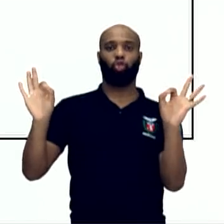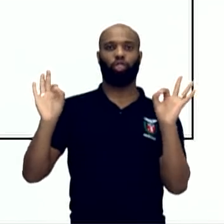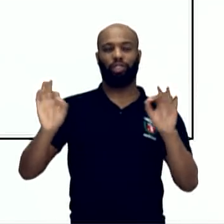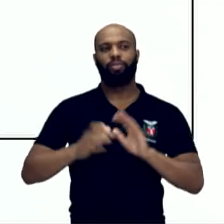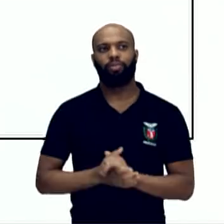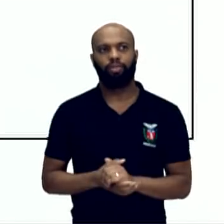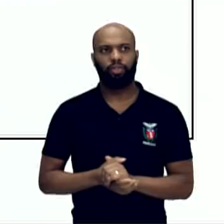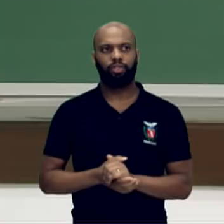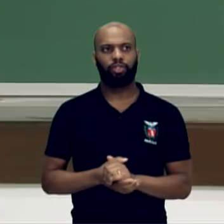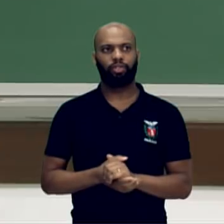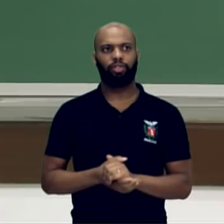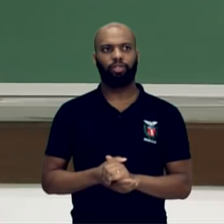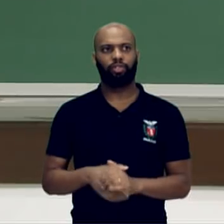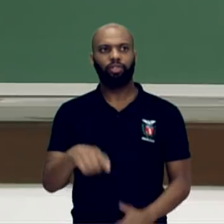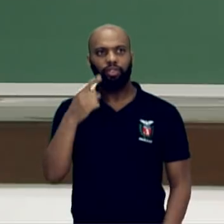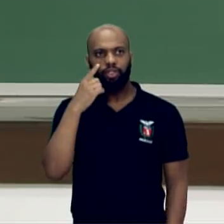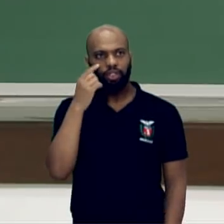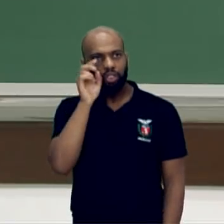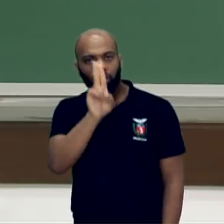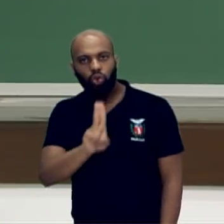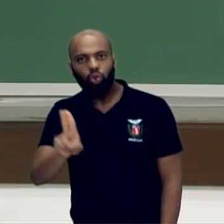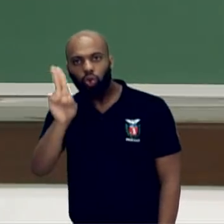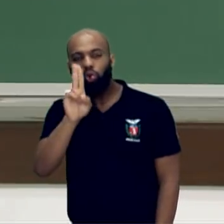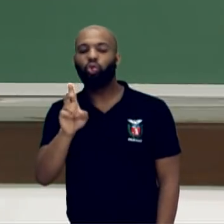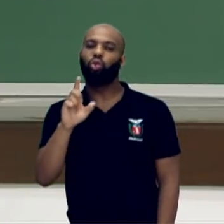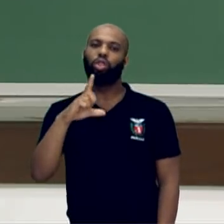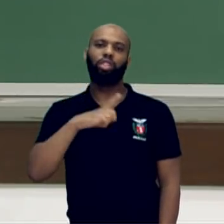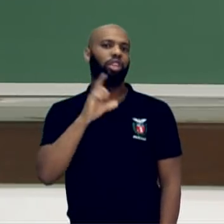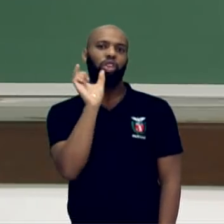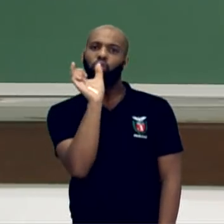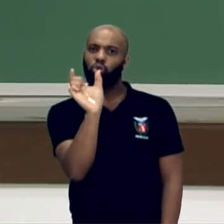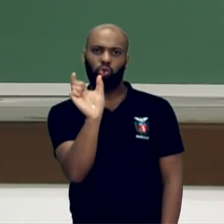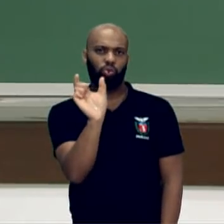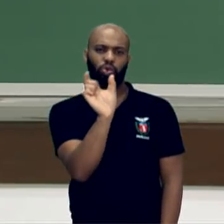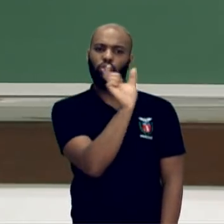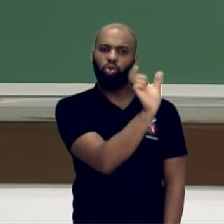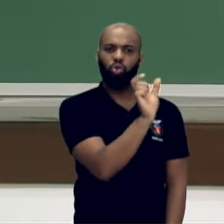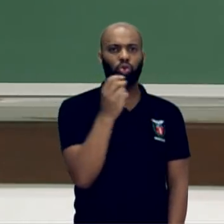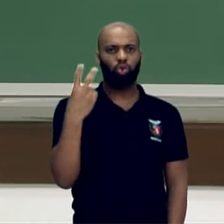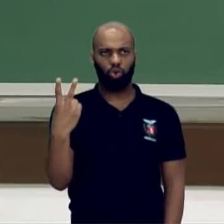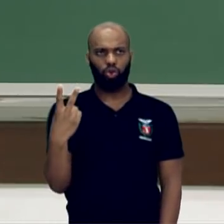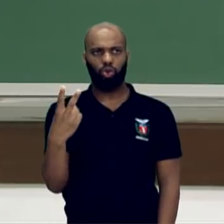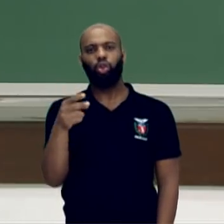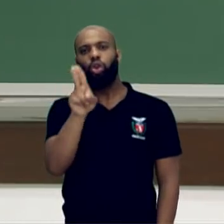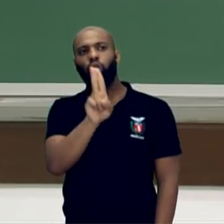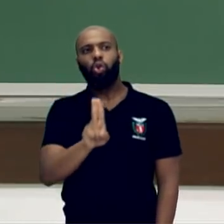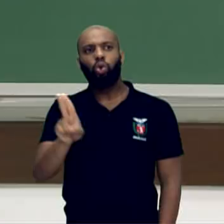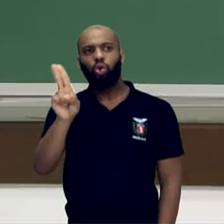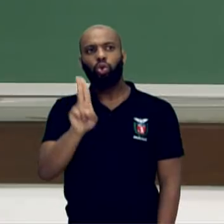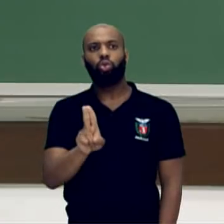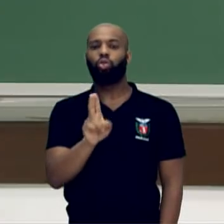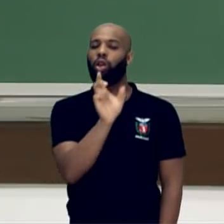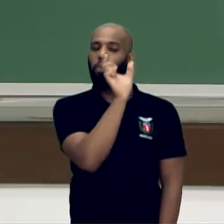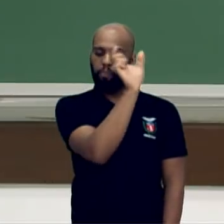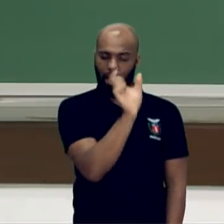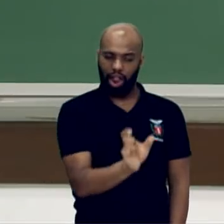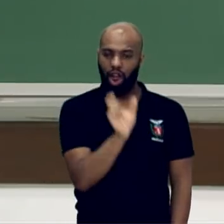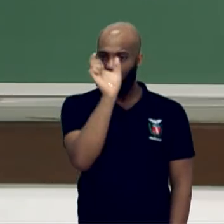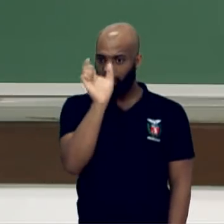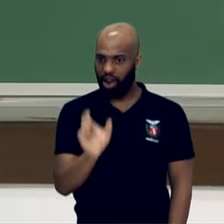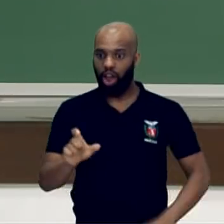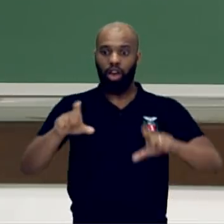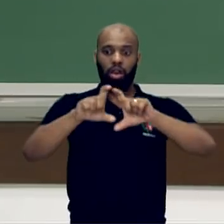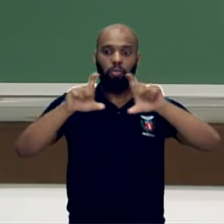Observe. Então, aqui ele usa basicamente duas coisas para fazer o seu poema. As palavras e